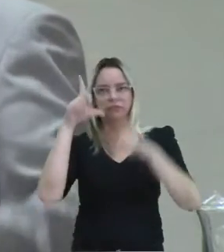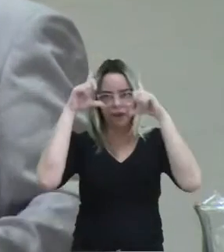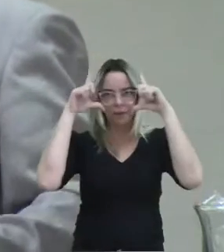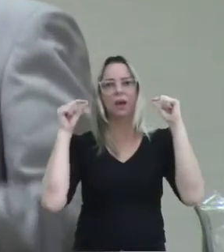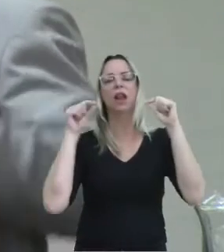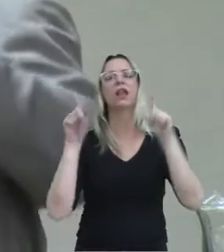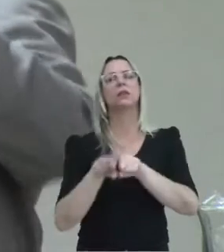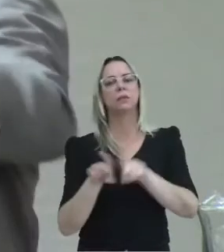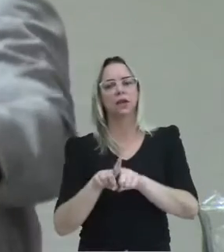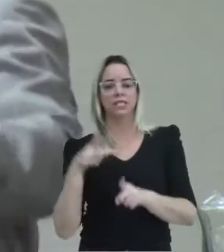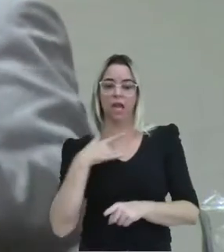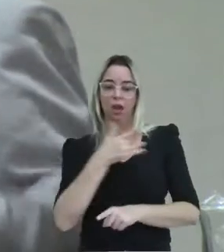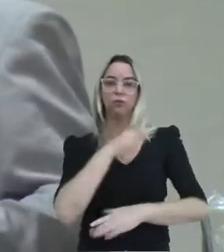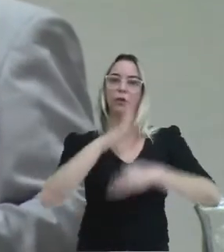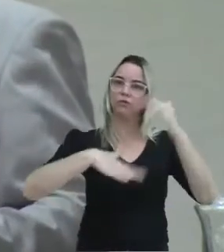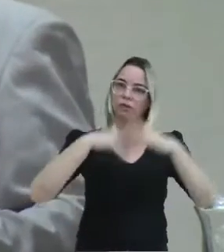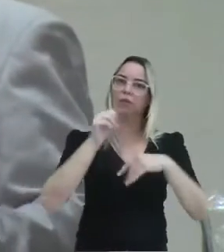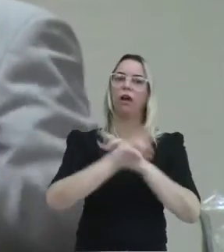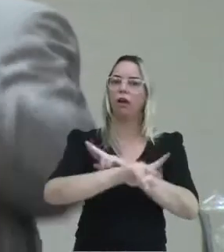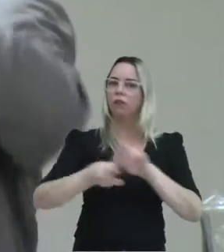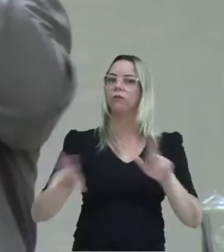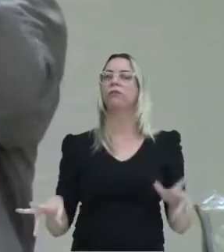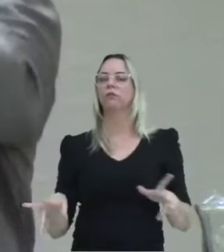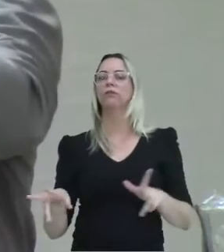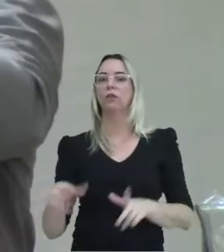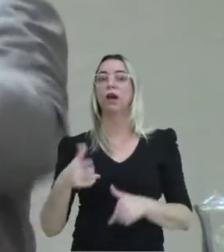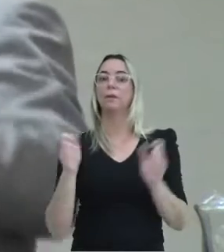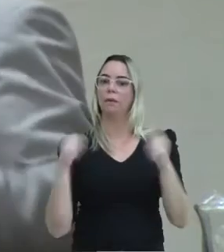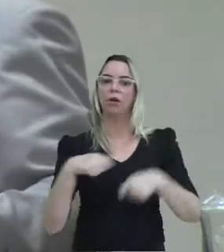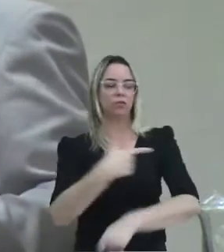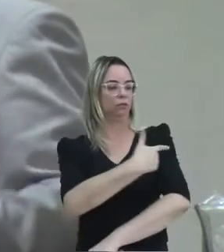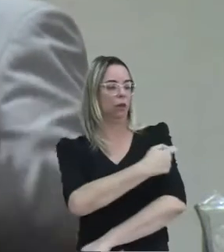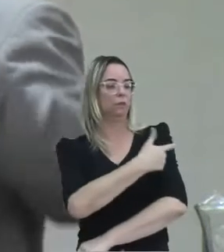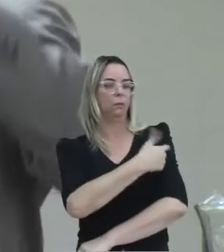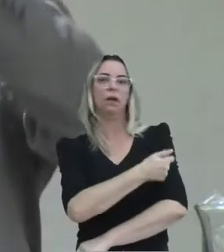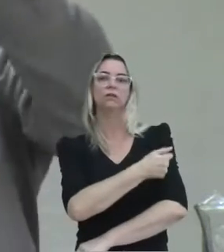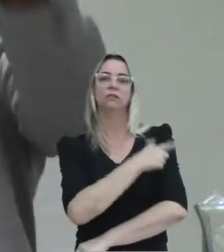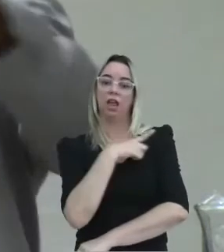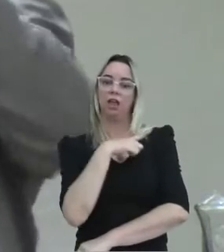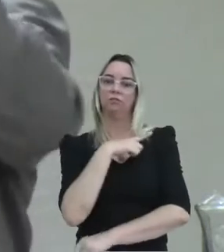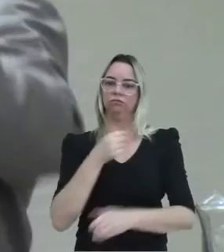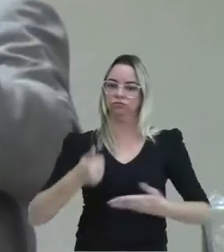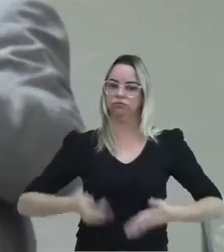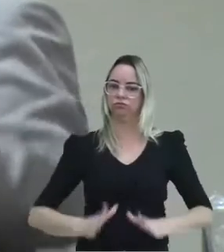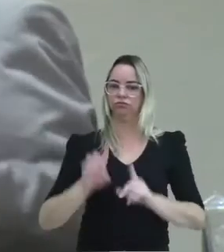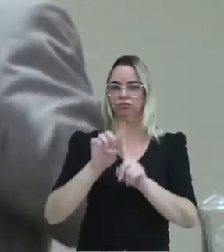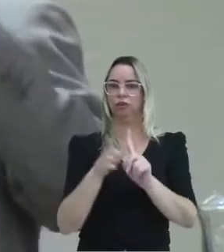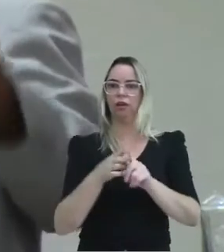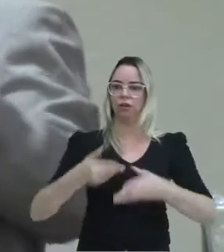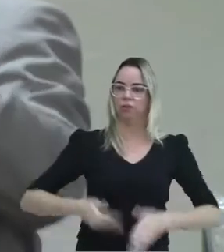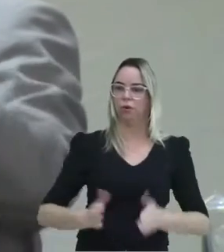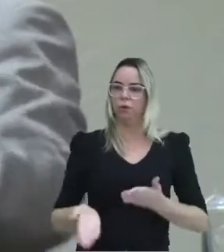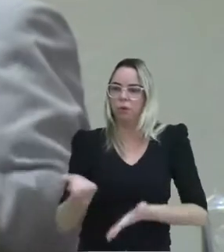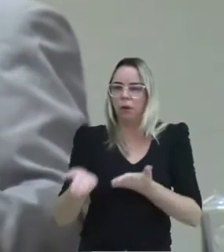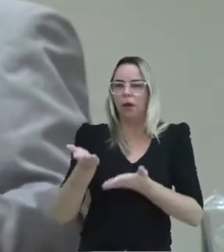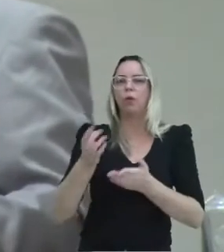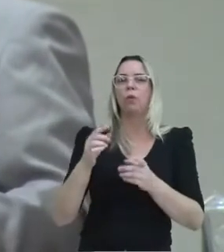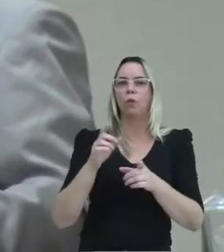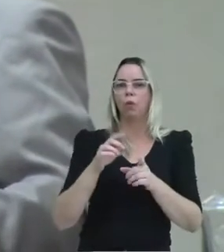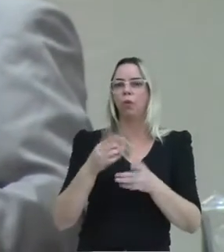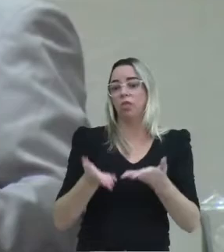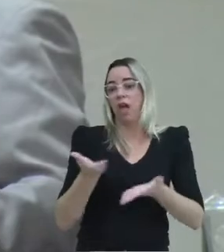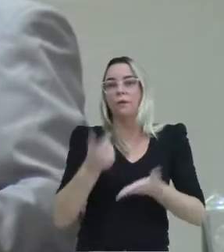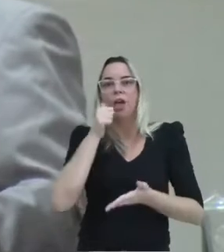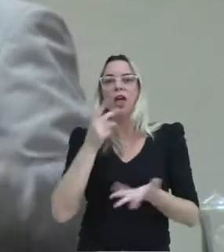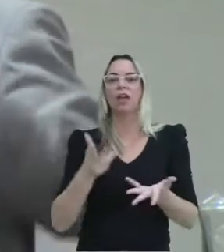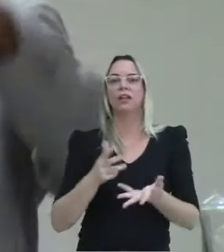agentes de saúde, que possa ter vacina, que possa ter pré-natal e outras coisas que os PSF